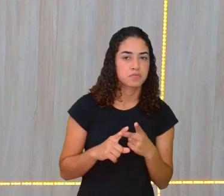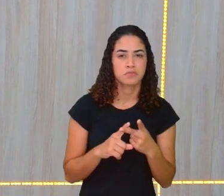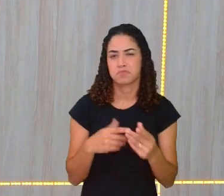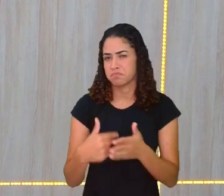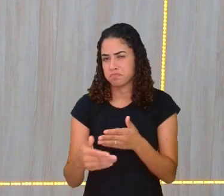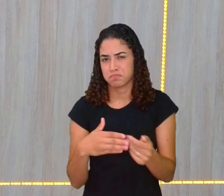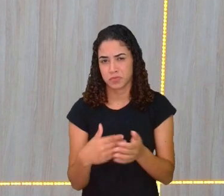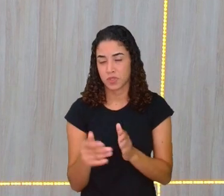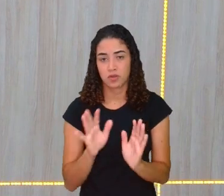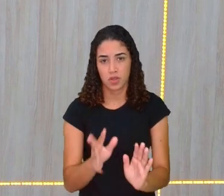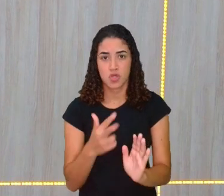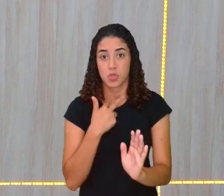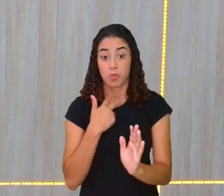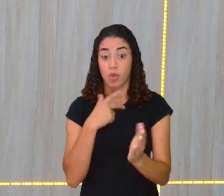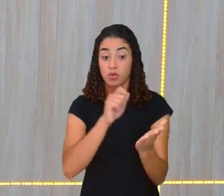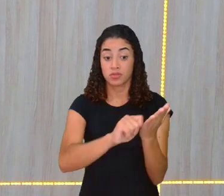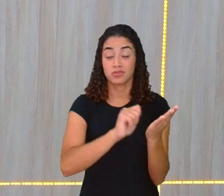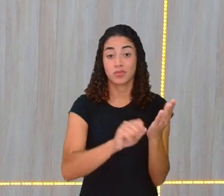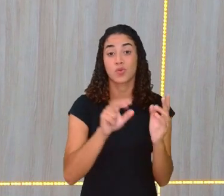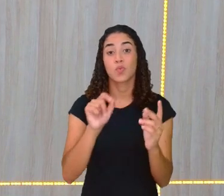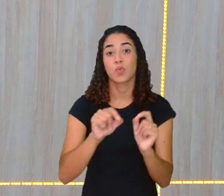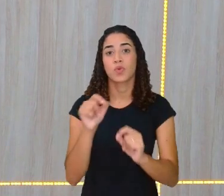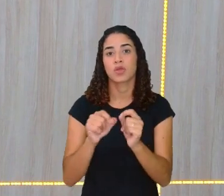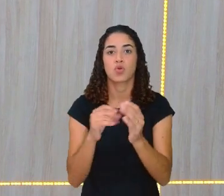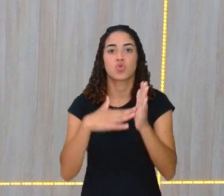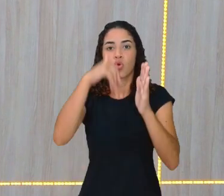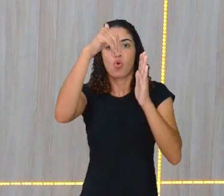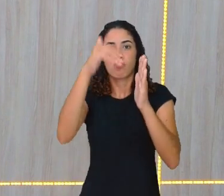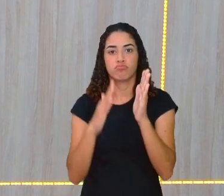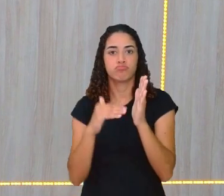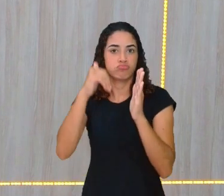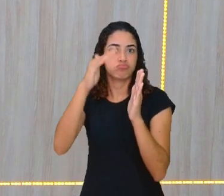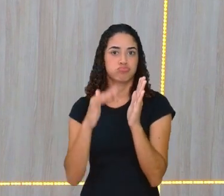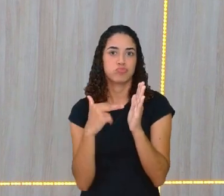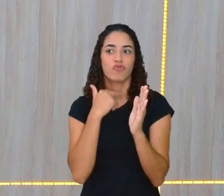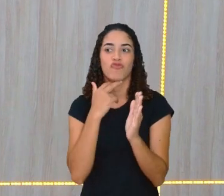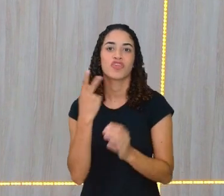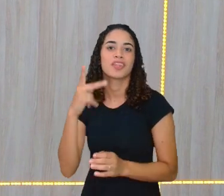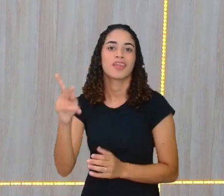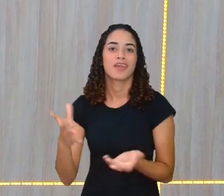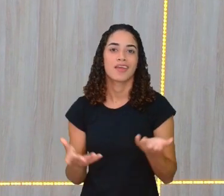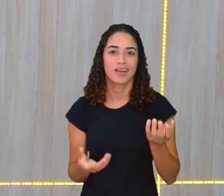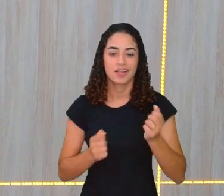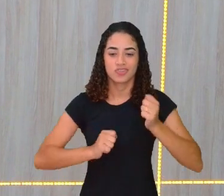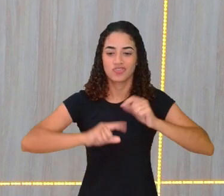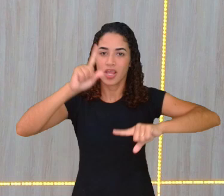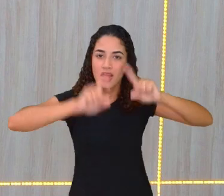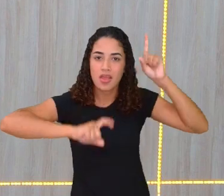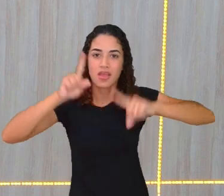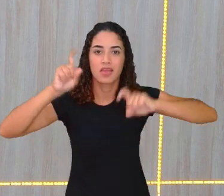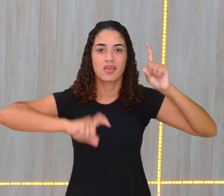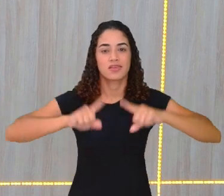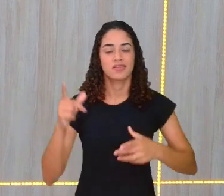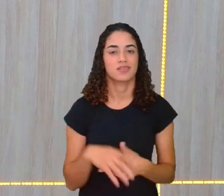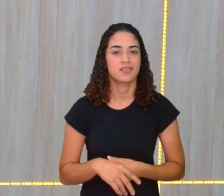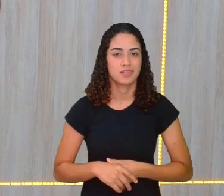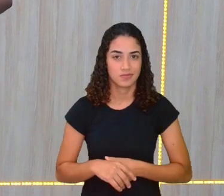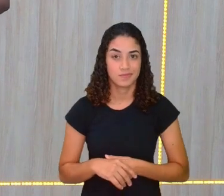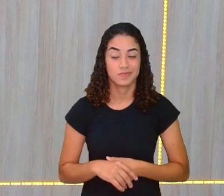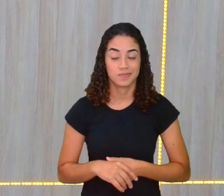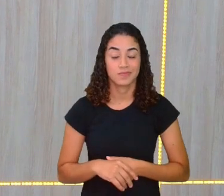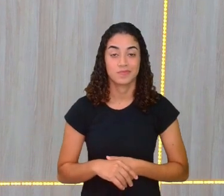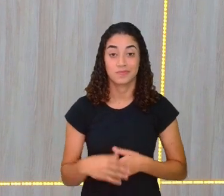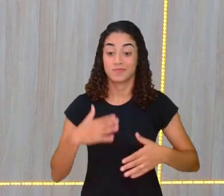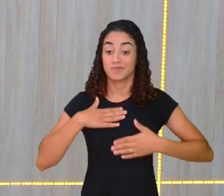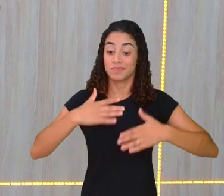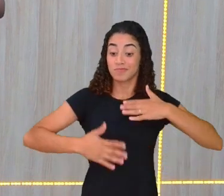sabe? A gente só não tem nessa transcrição a manutenção do tom de voz, dos gestos, né,